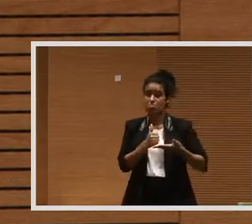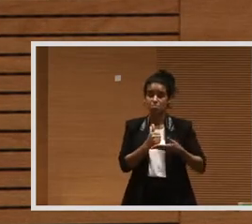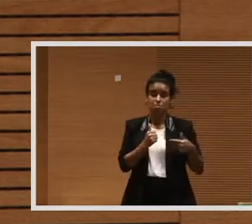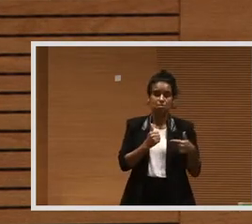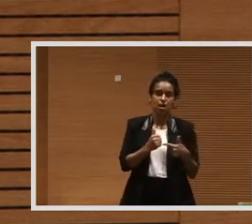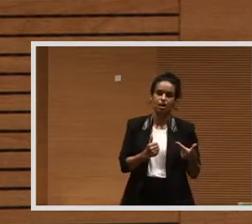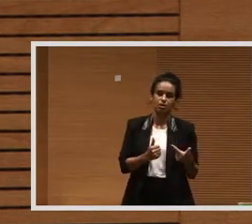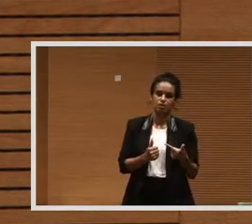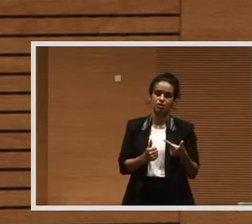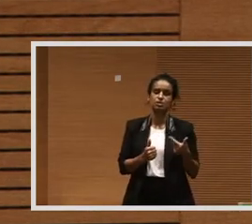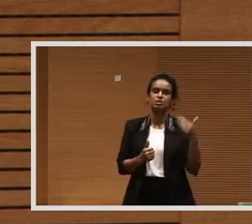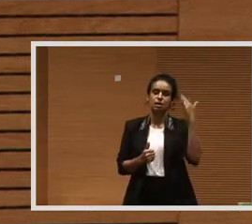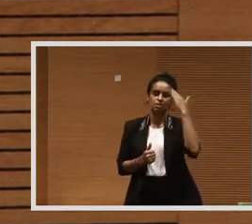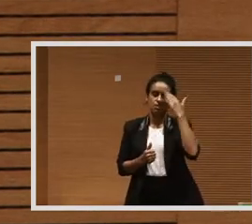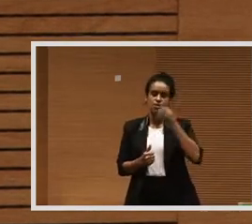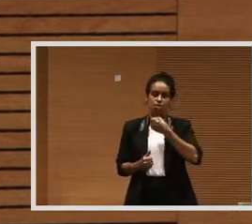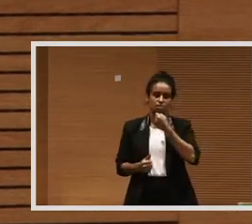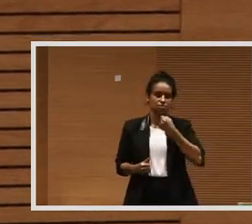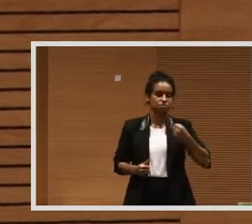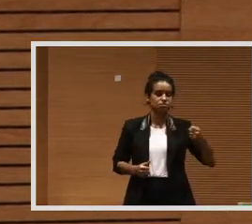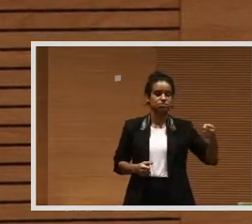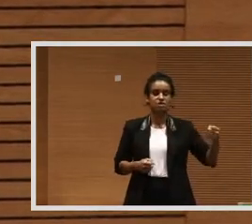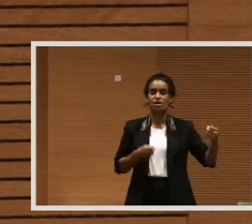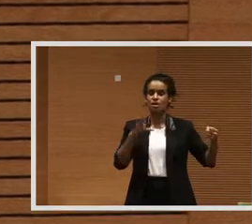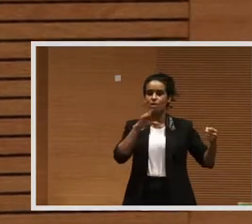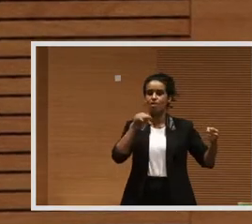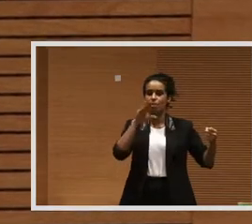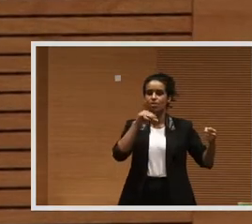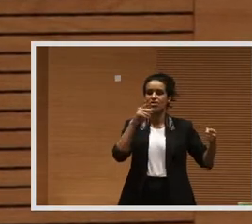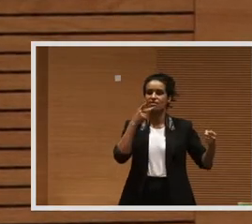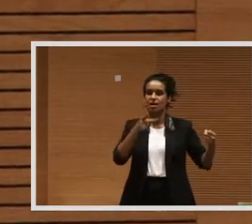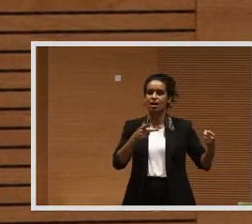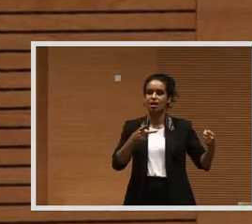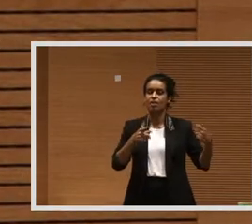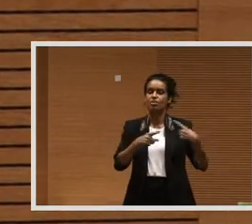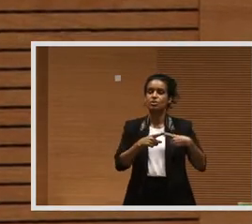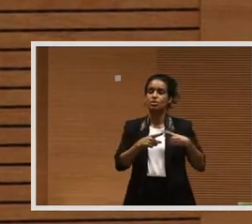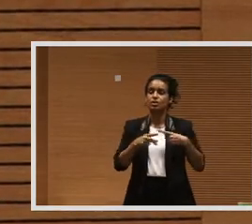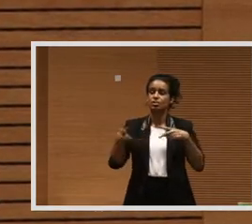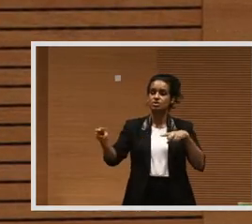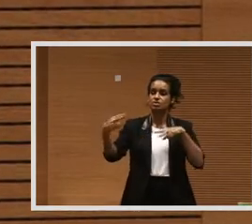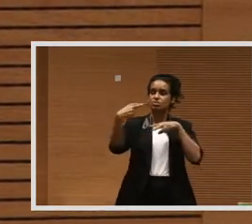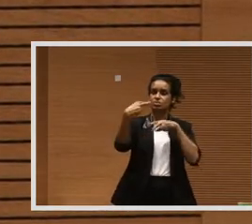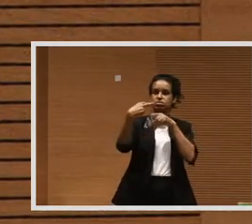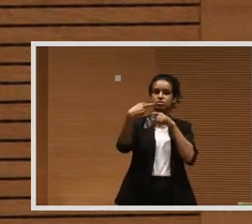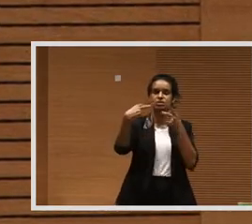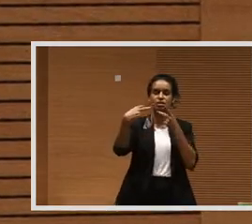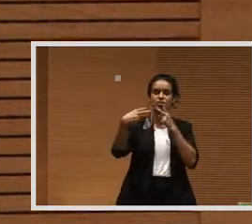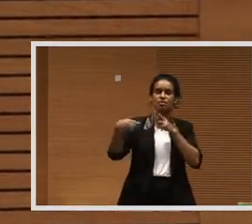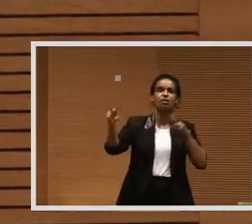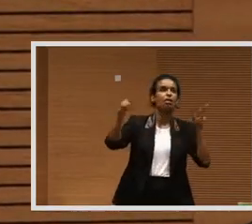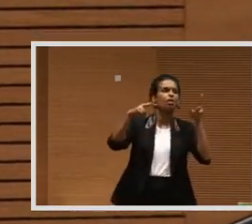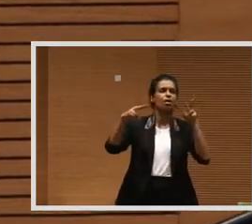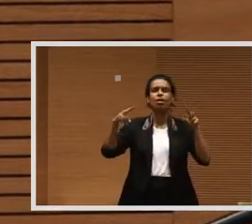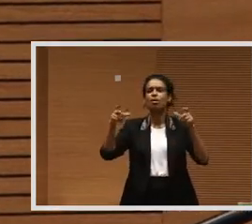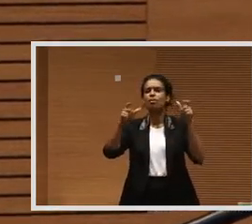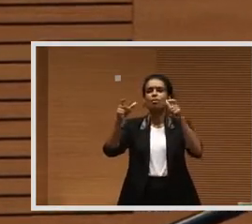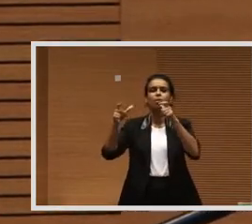microfone para que a pessoa se localize e não fique com aquele olhar perdido. Tá? Bom,